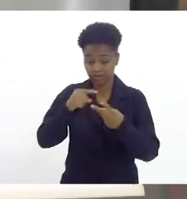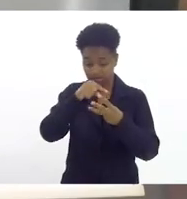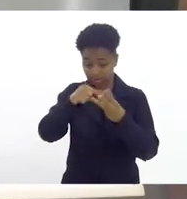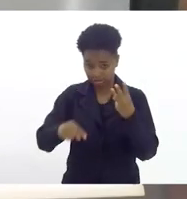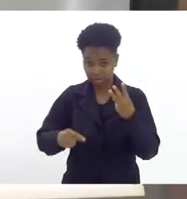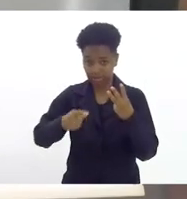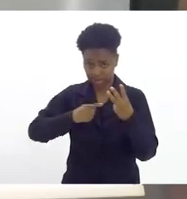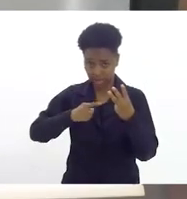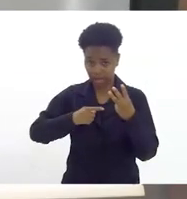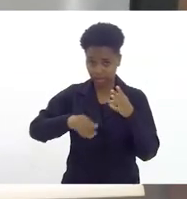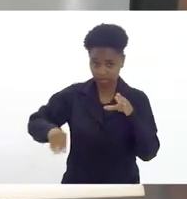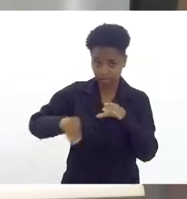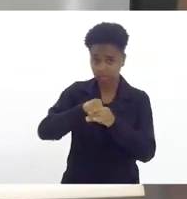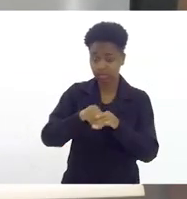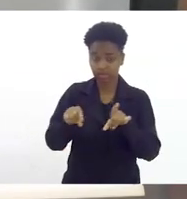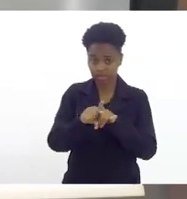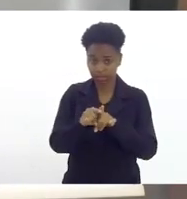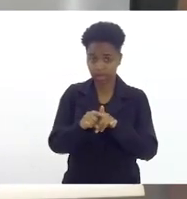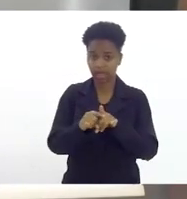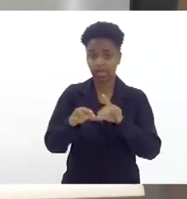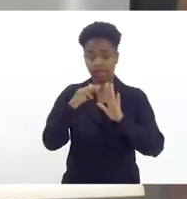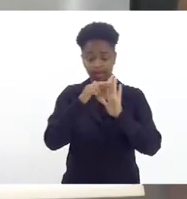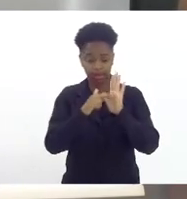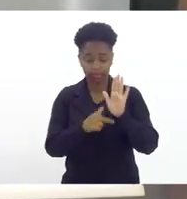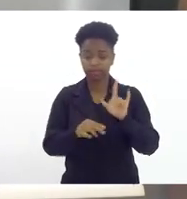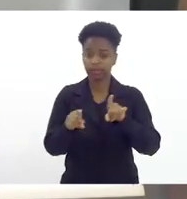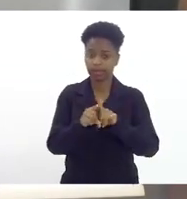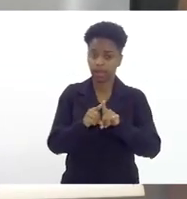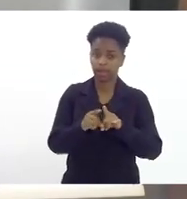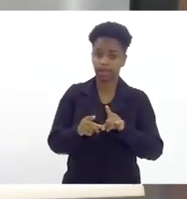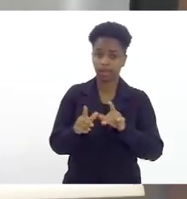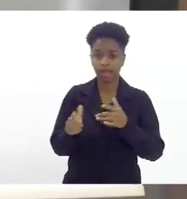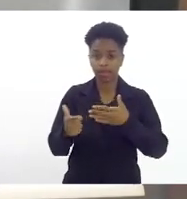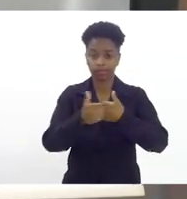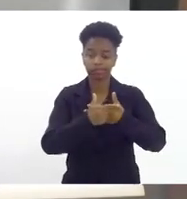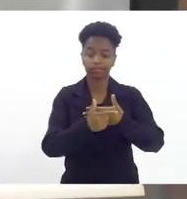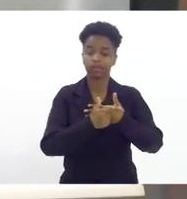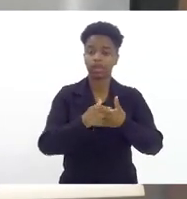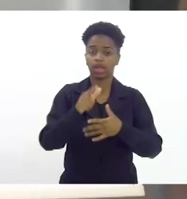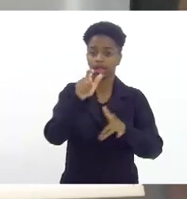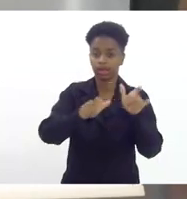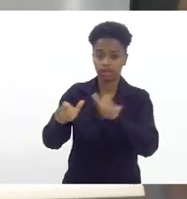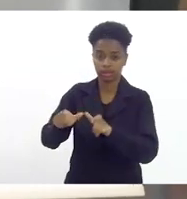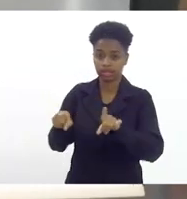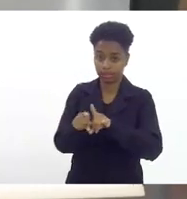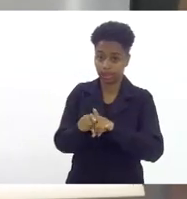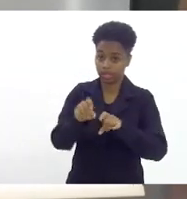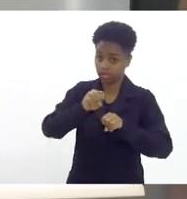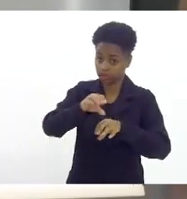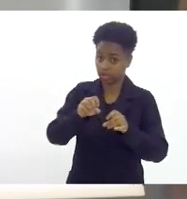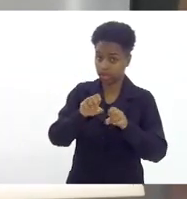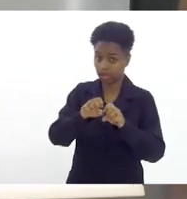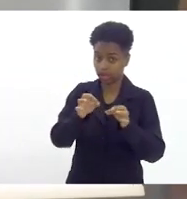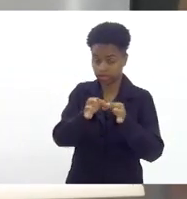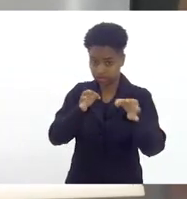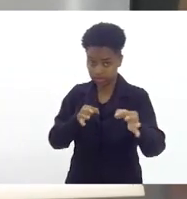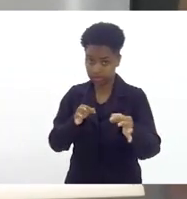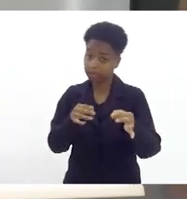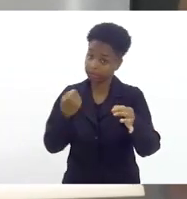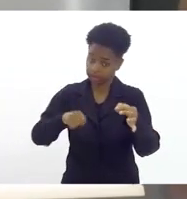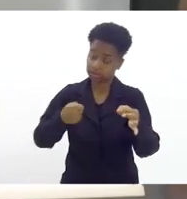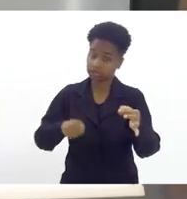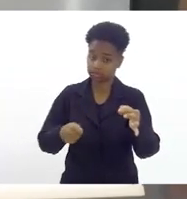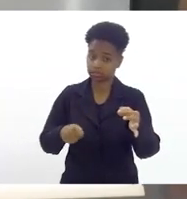estão previstos como prerrogativa e como atribuição do profissional docente que atuando Éder também deveriam estar